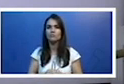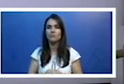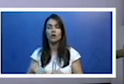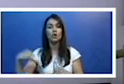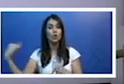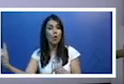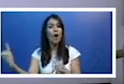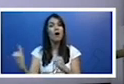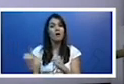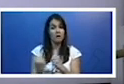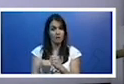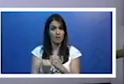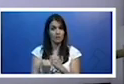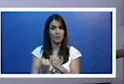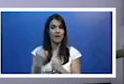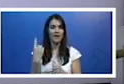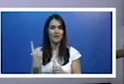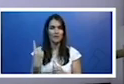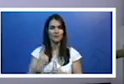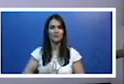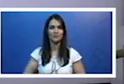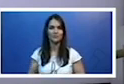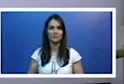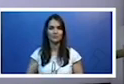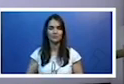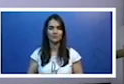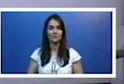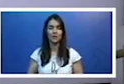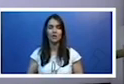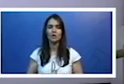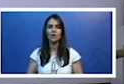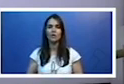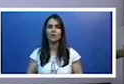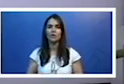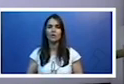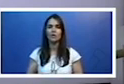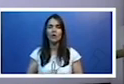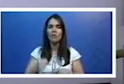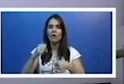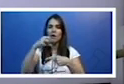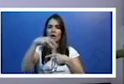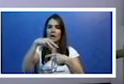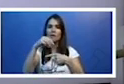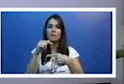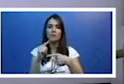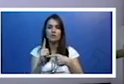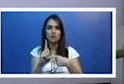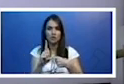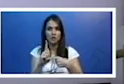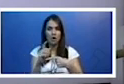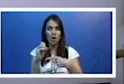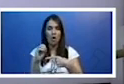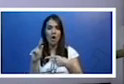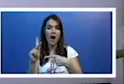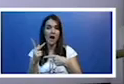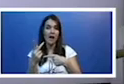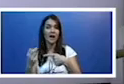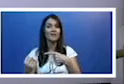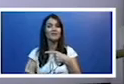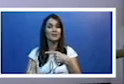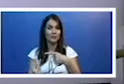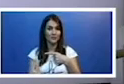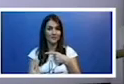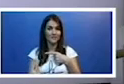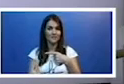valor. Esse 2 ele vai ser balanceado, ele vai aqui do lado da fórmula. Então é MgOH2. E esse